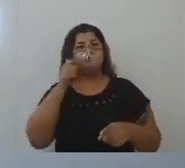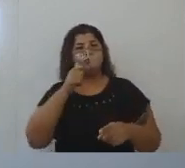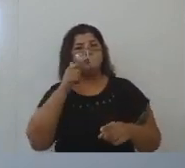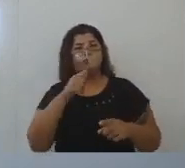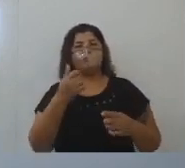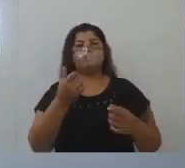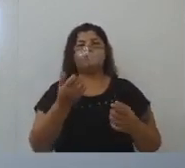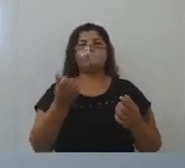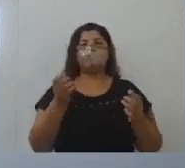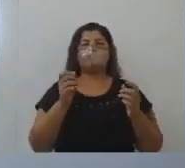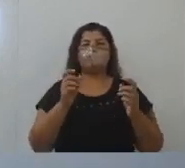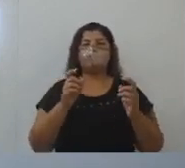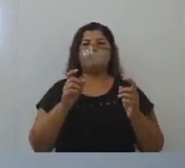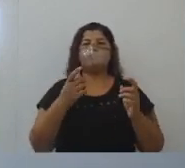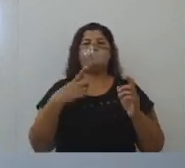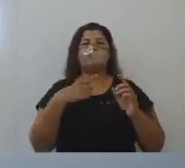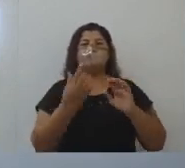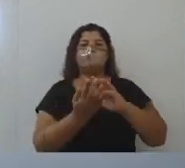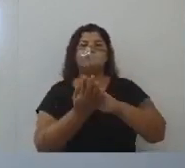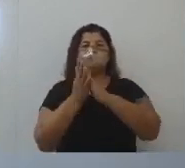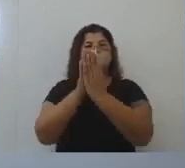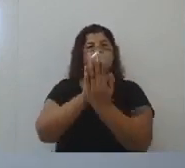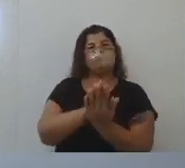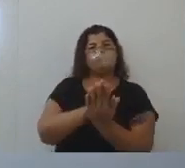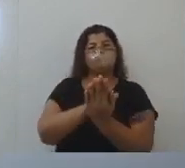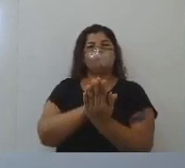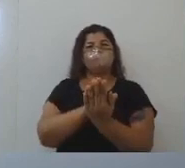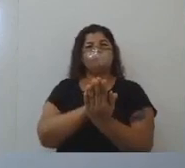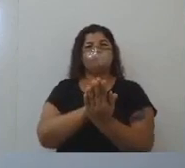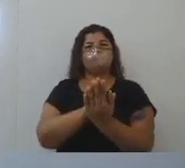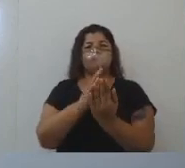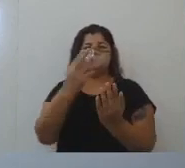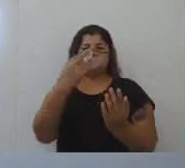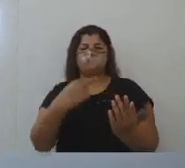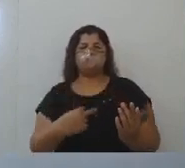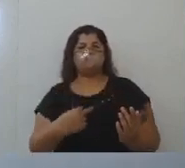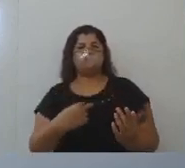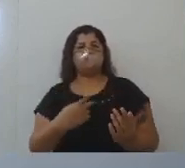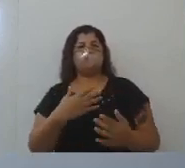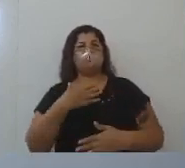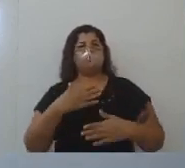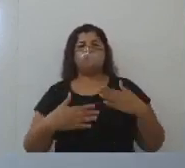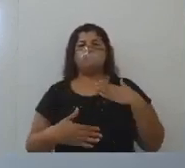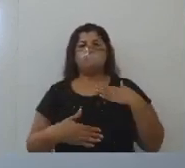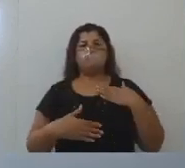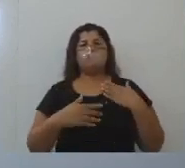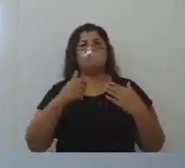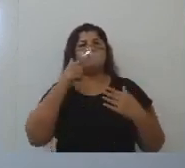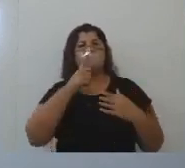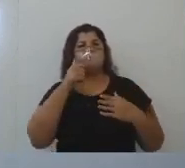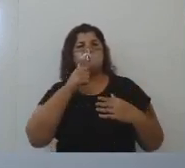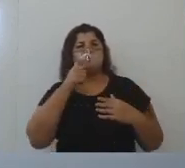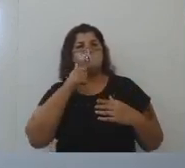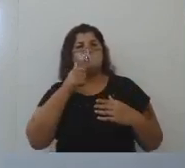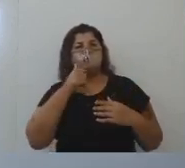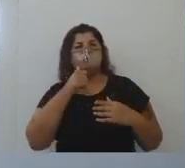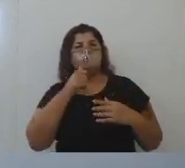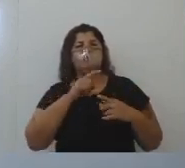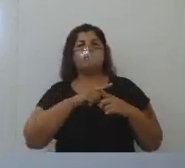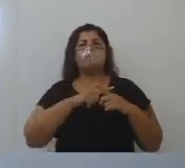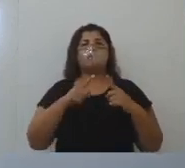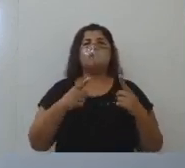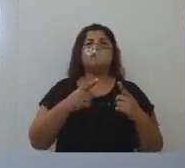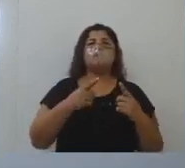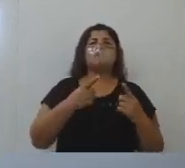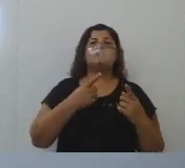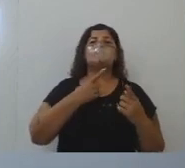transexuais, certo? São aquelas mulheres que olham para o seu corpo e dizem assim, o meu corpo ele é feminino. Pode ser que o meu sexo